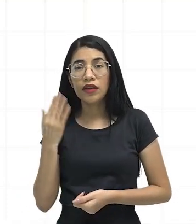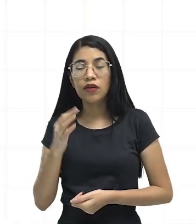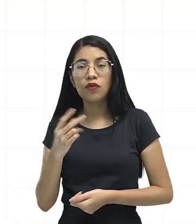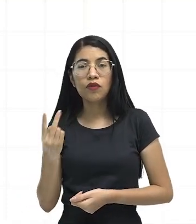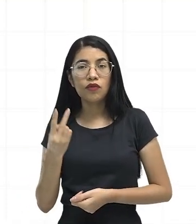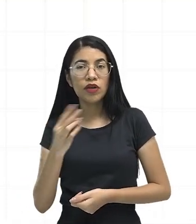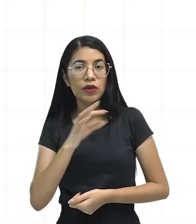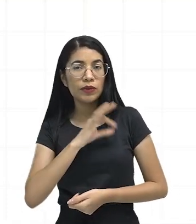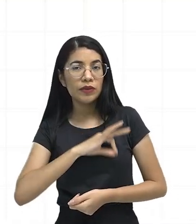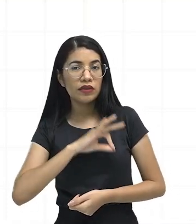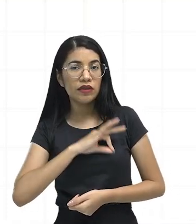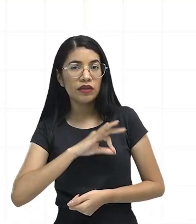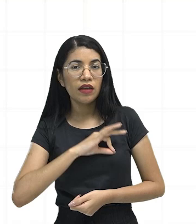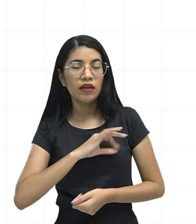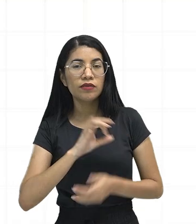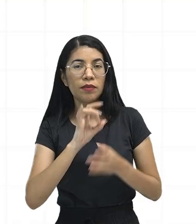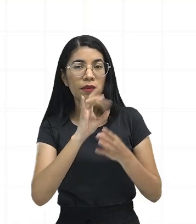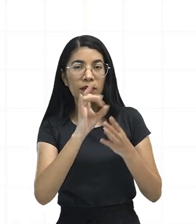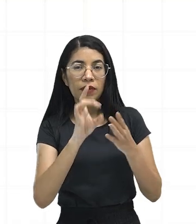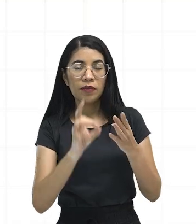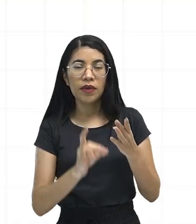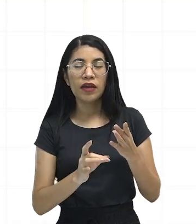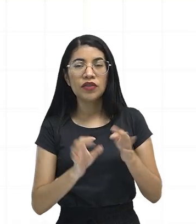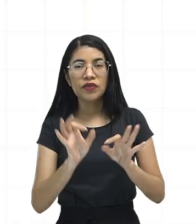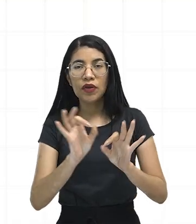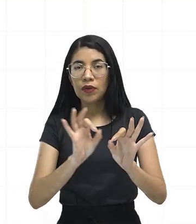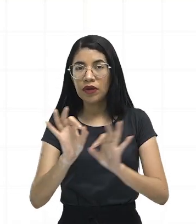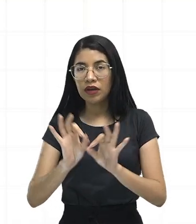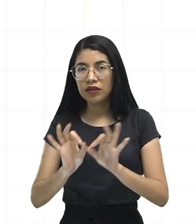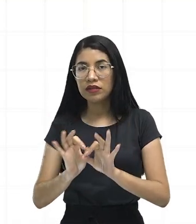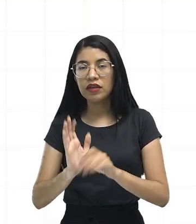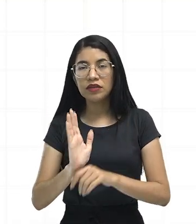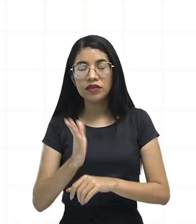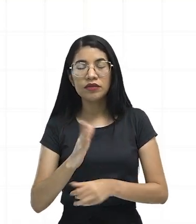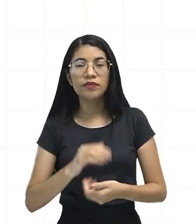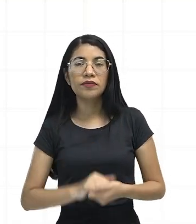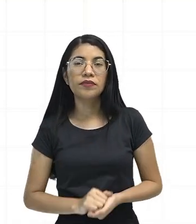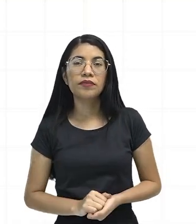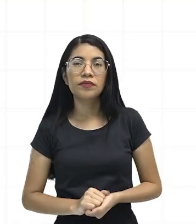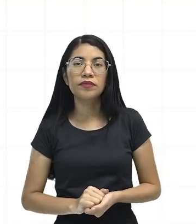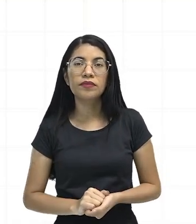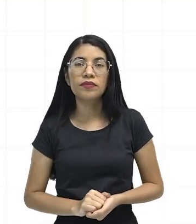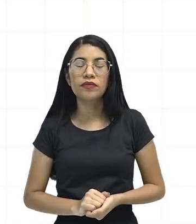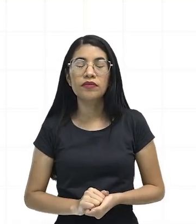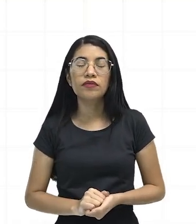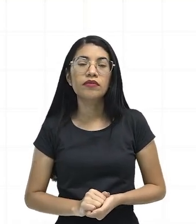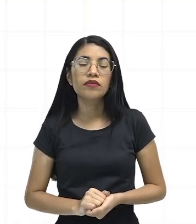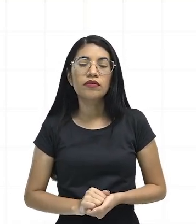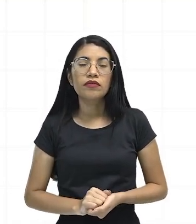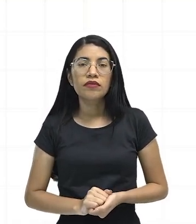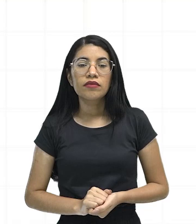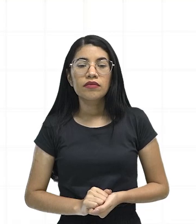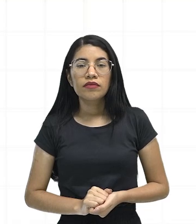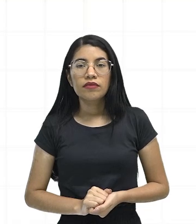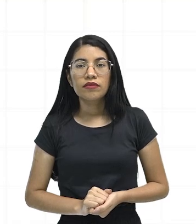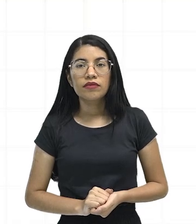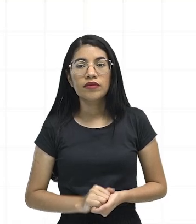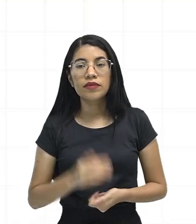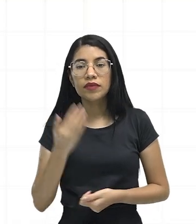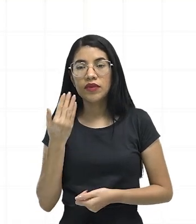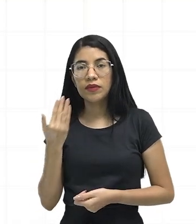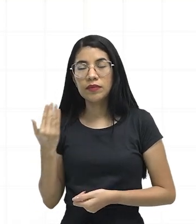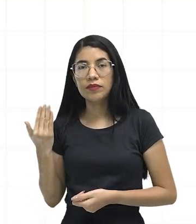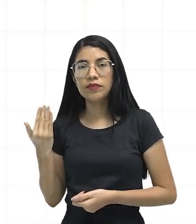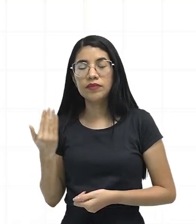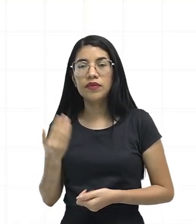salários. A gente já vai colocar de forma organizada. Tá? A gente já vai montar aqui o nosso rol. Então aqui está